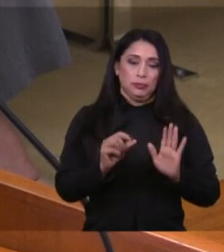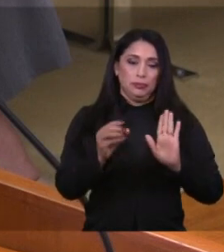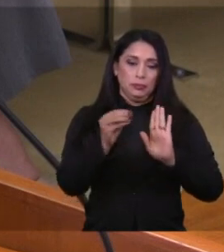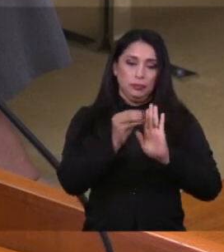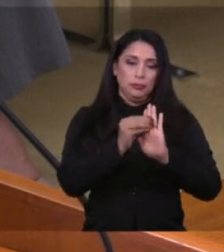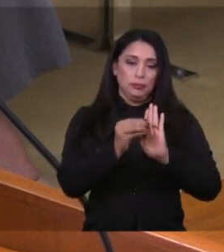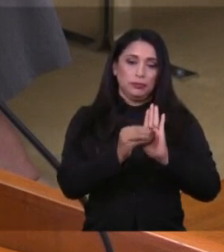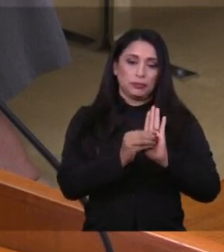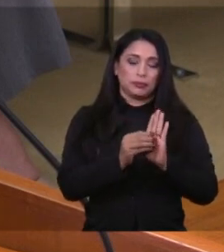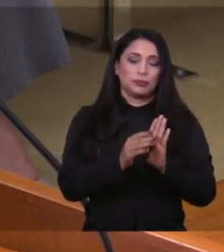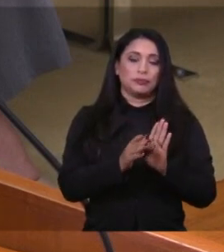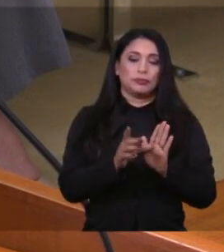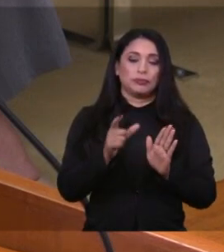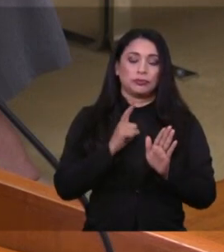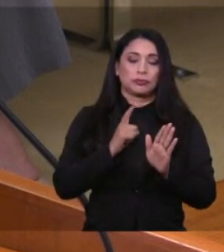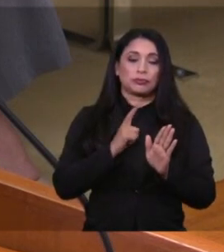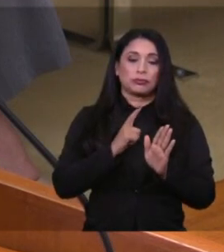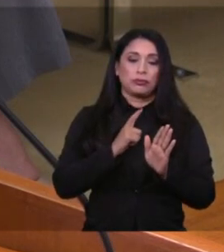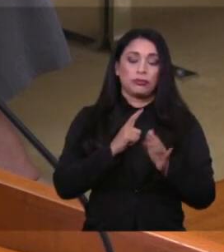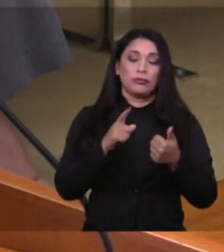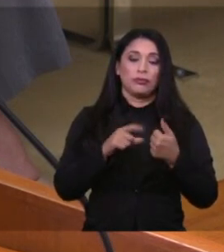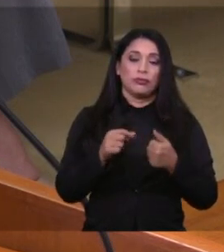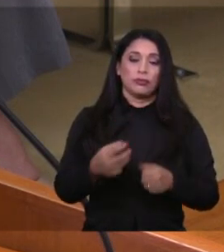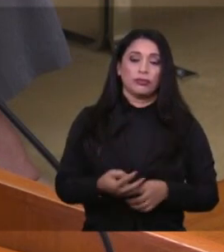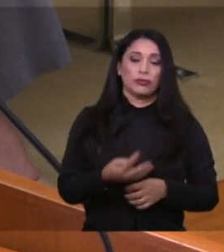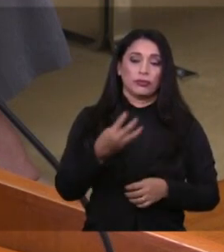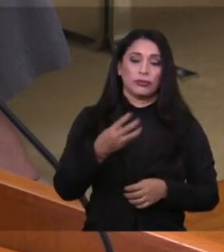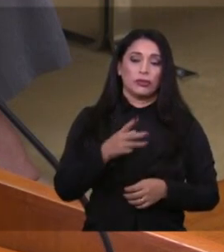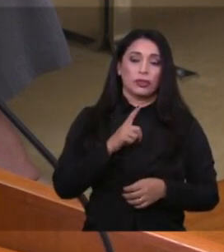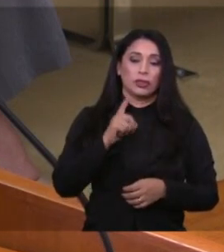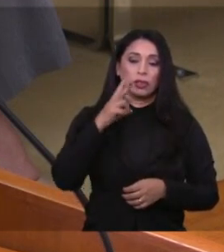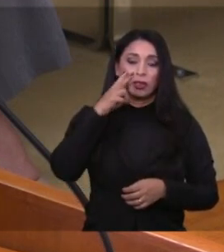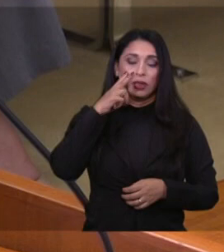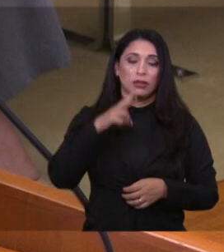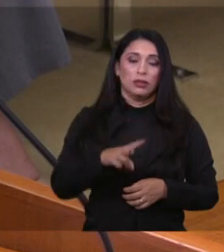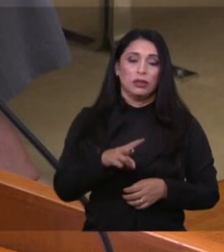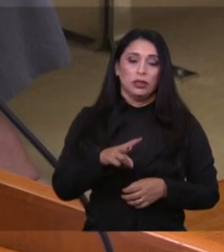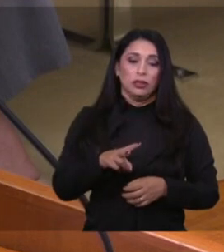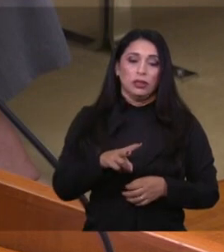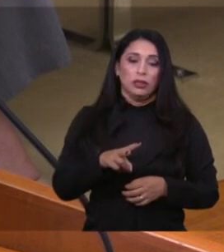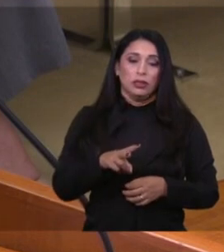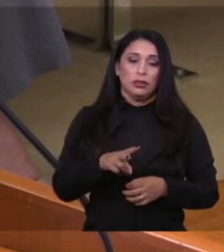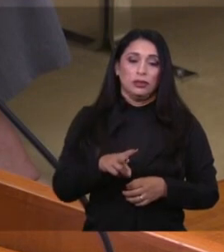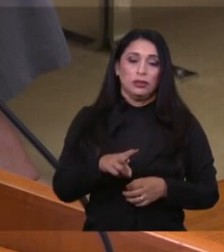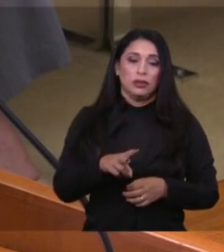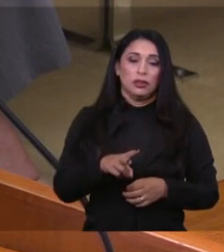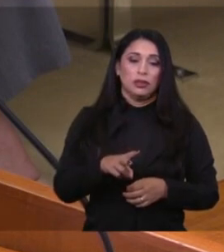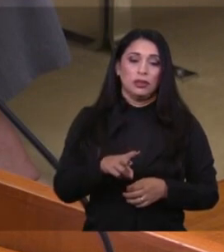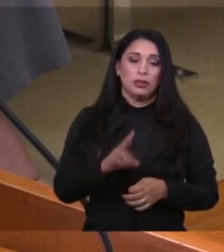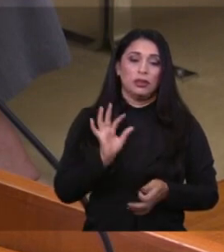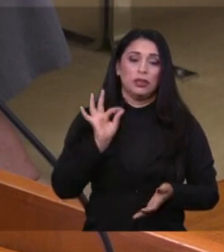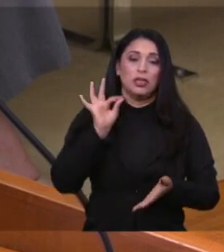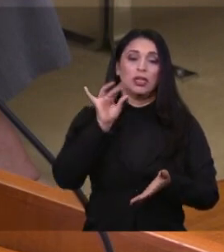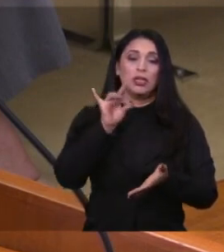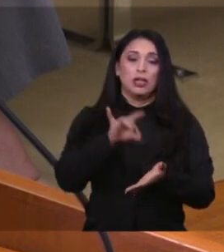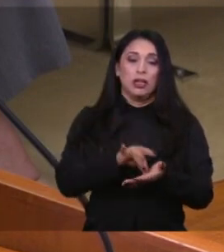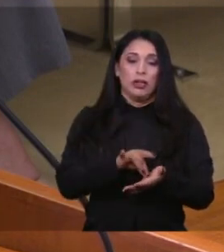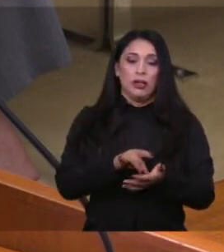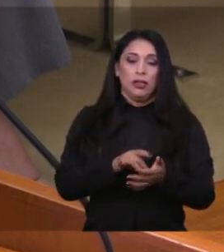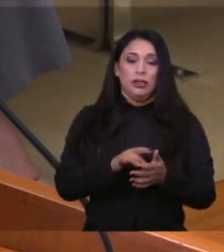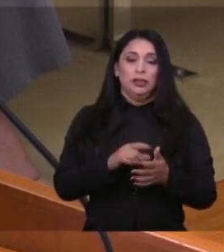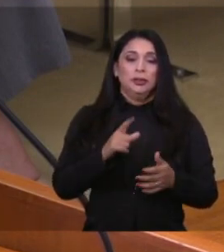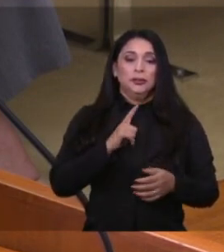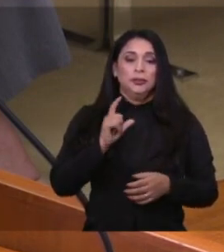quais a parte final do artigo 3º, que prevê que sejam observados, né, quanto à produção de efeitos, o disposto na linha